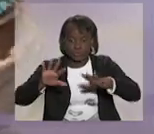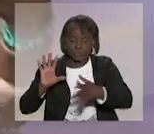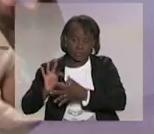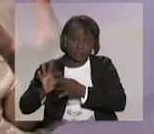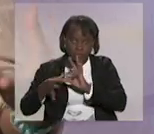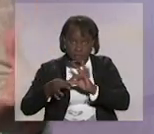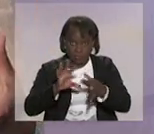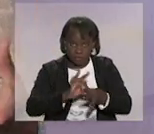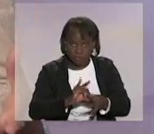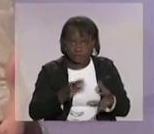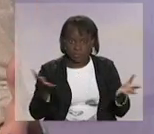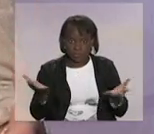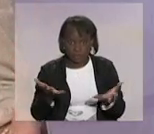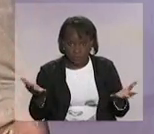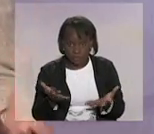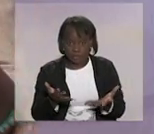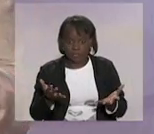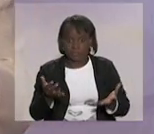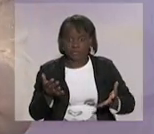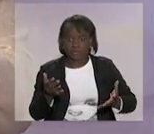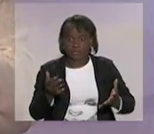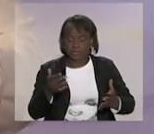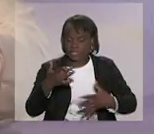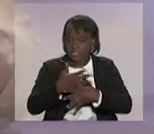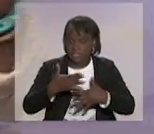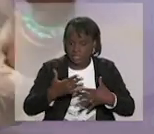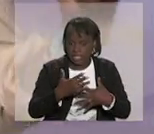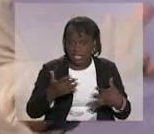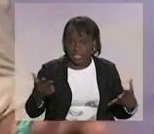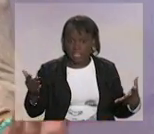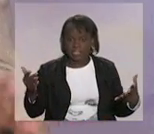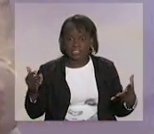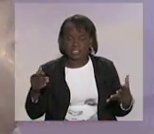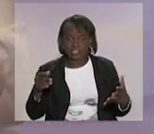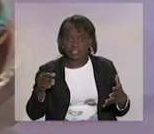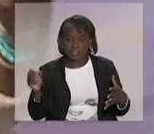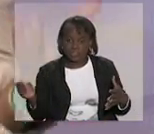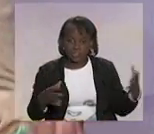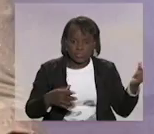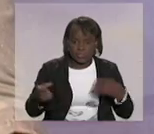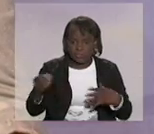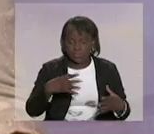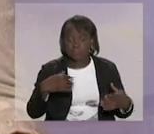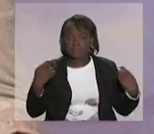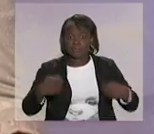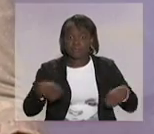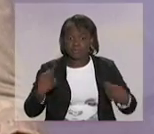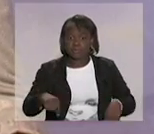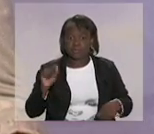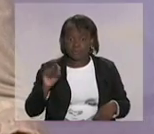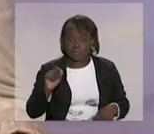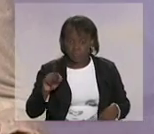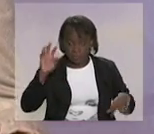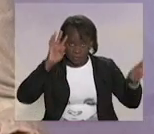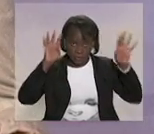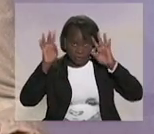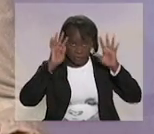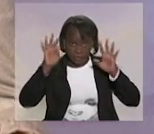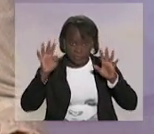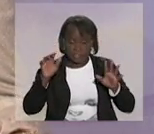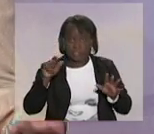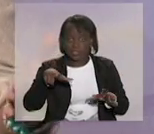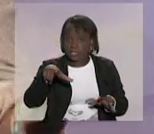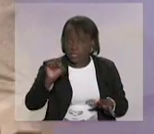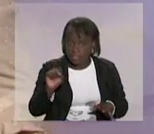todo o contexto agora, né, na nossa cosmopolitade e tudo mais, temos que pensar,